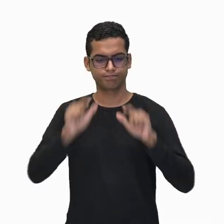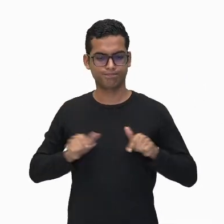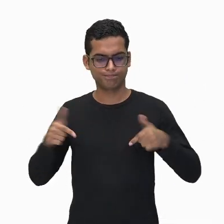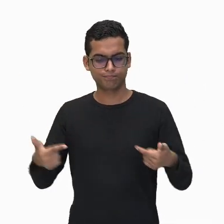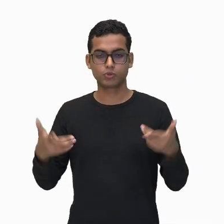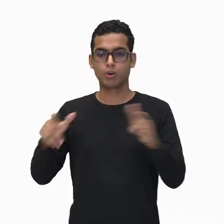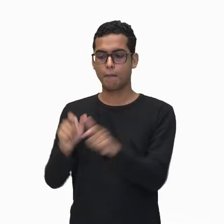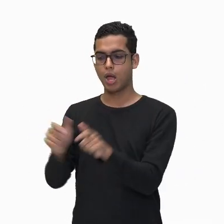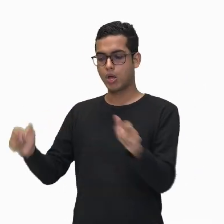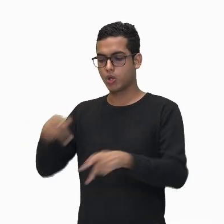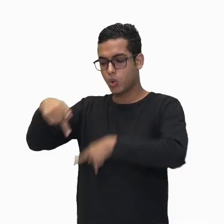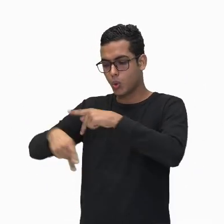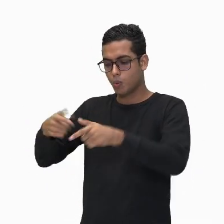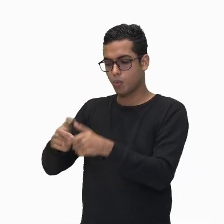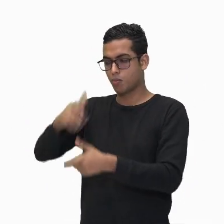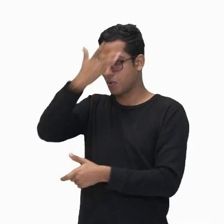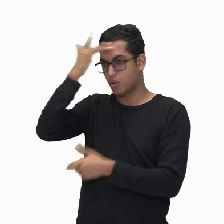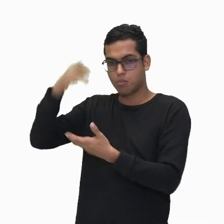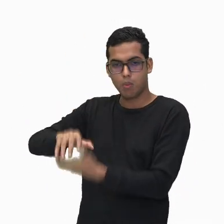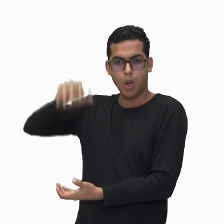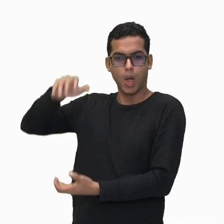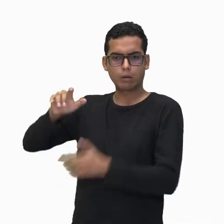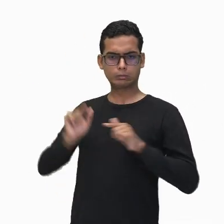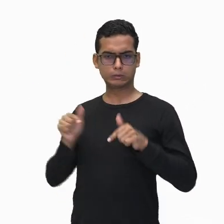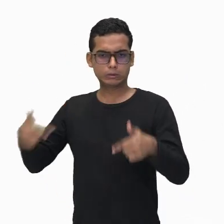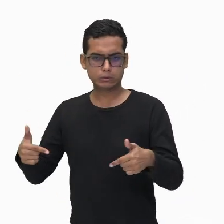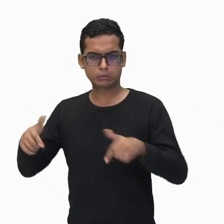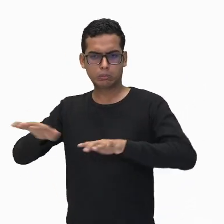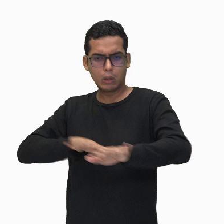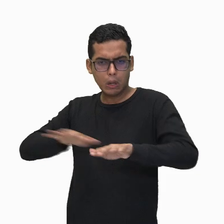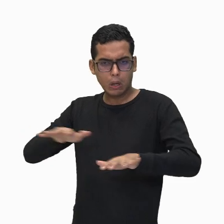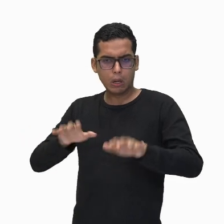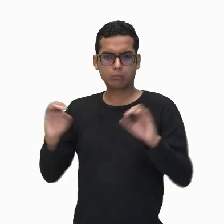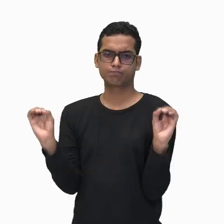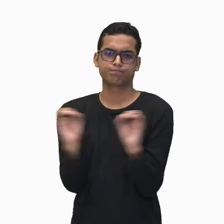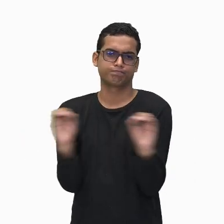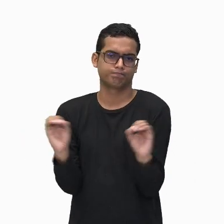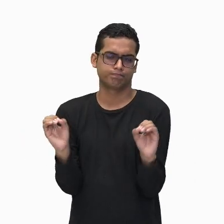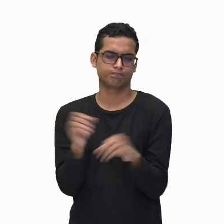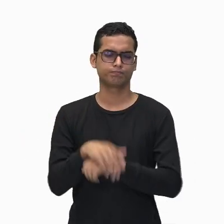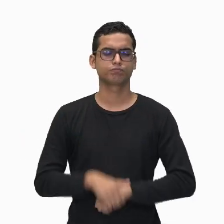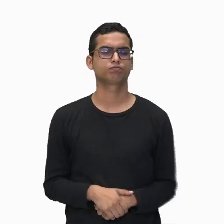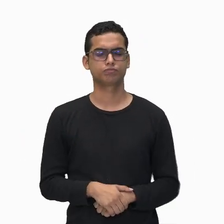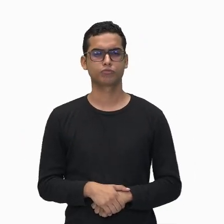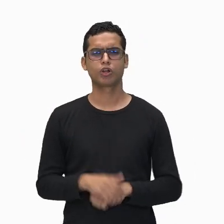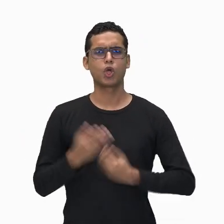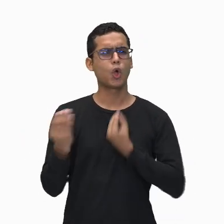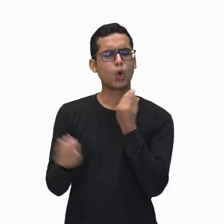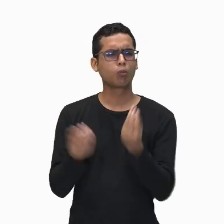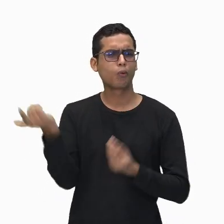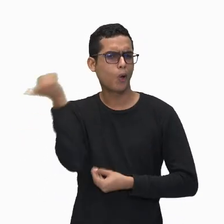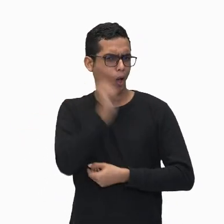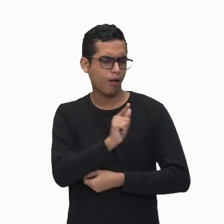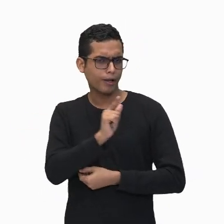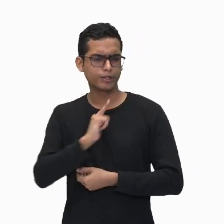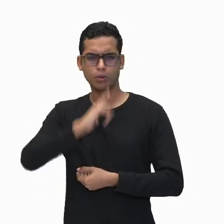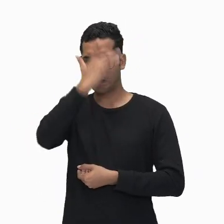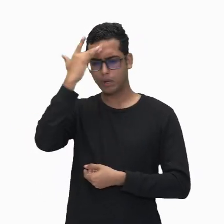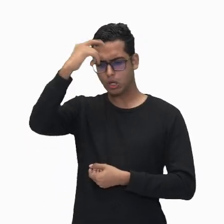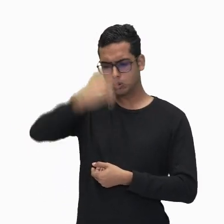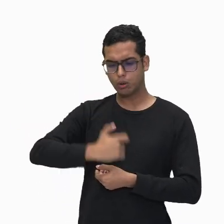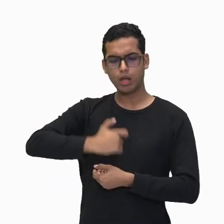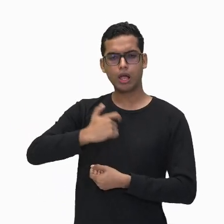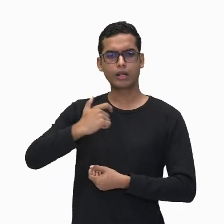fisicamente ativa. E o que torna a pessoa fisicamente ativa? Como é que eu posso ter esse parâmetro do que é uma